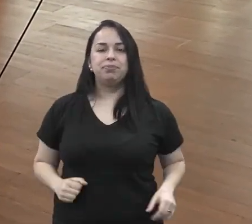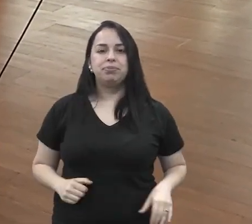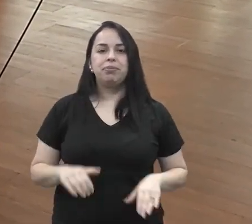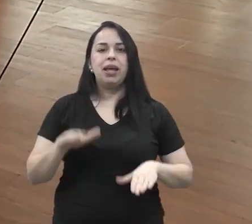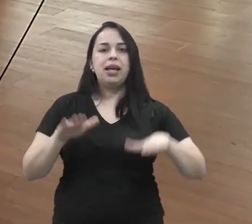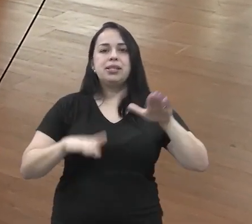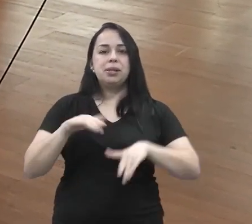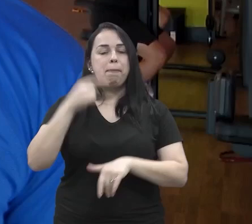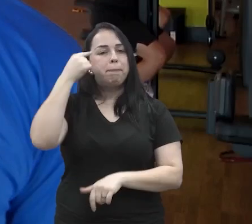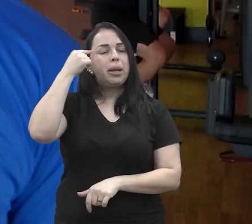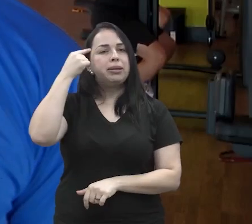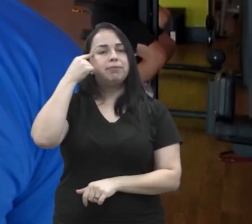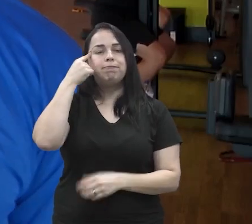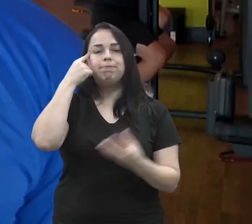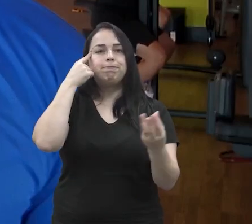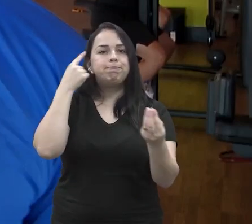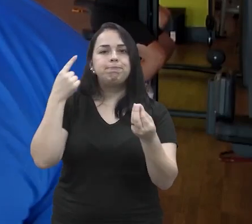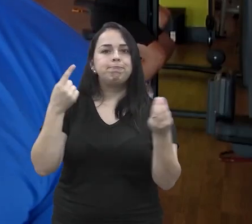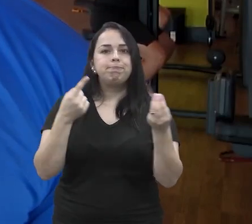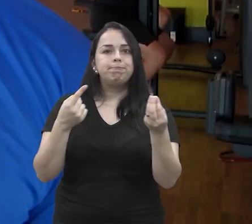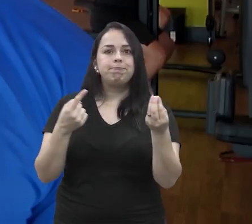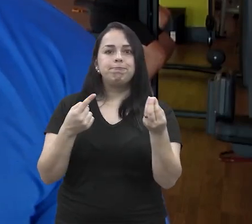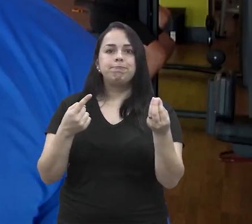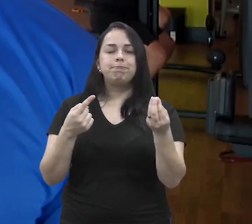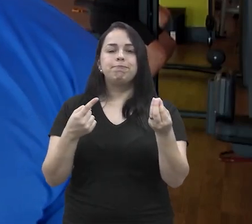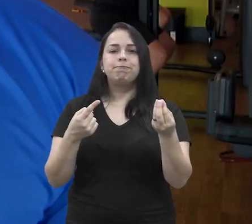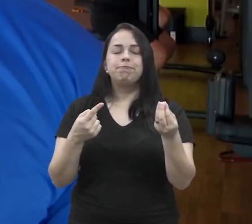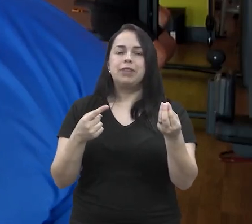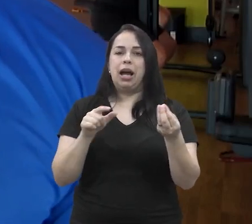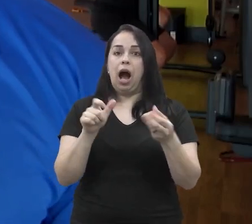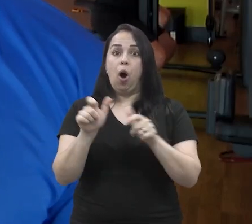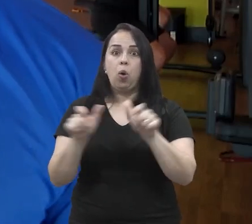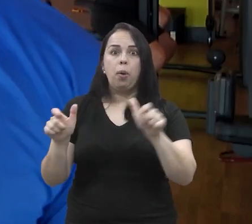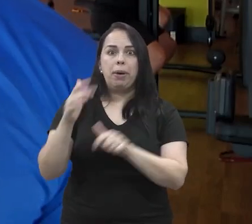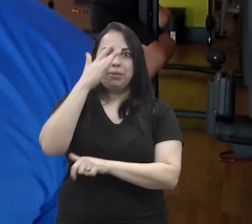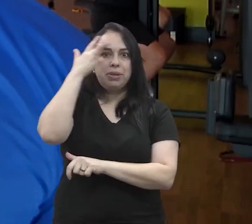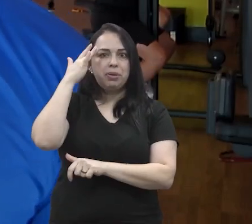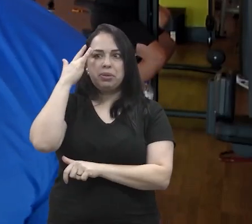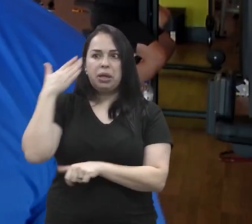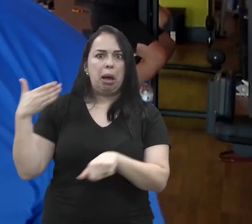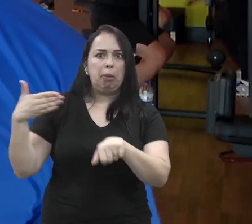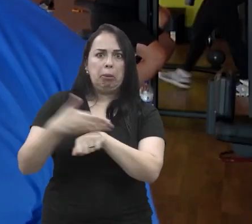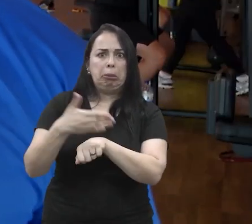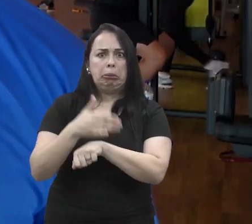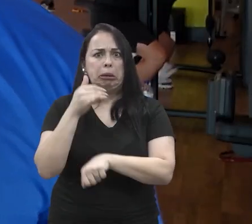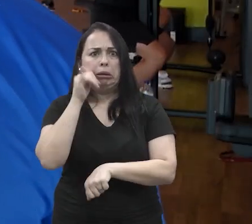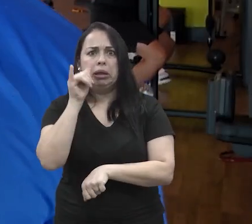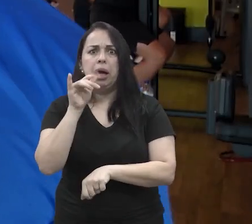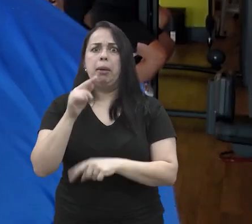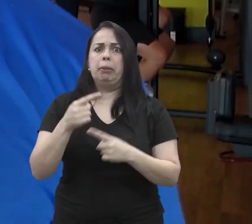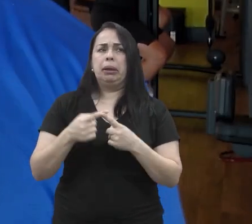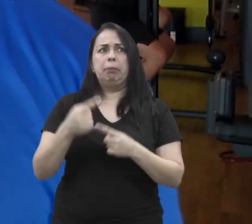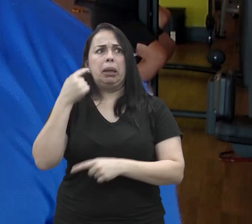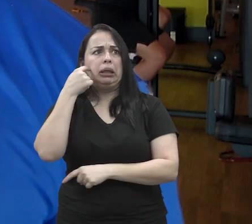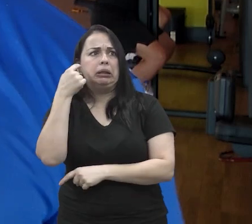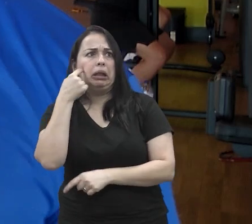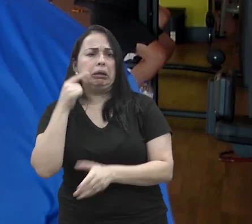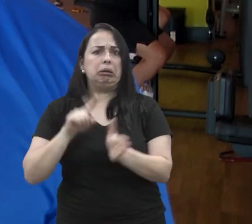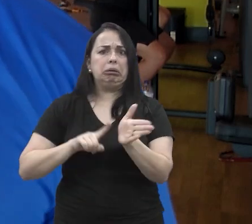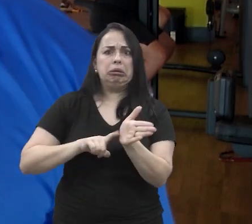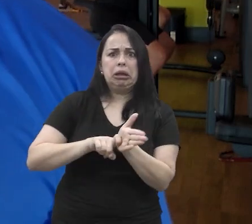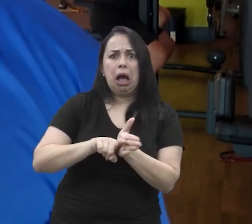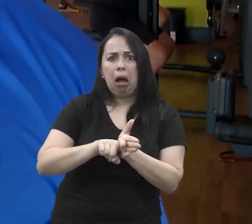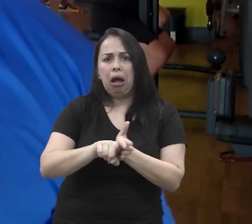forma segura. Muitas vezes as pessoas tem pessoas que até evitam a academia por causa